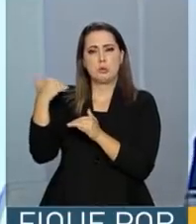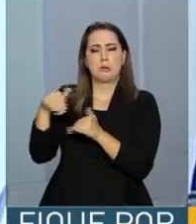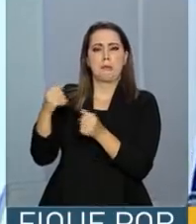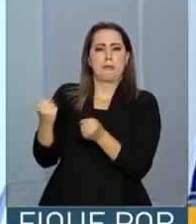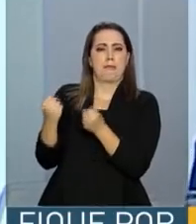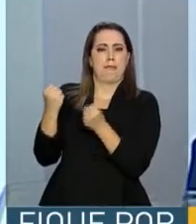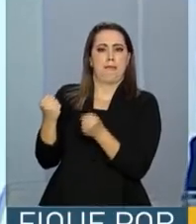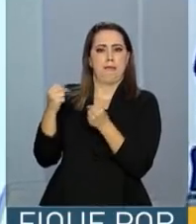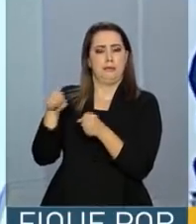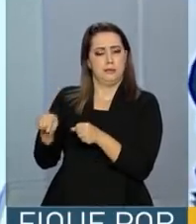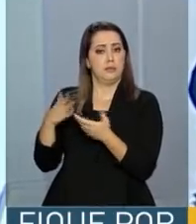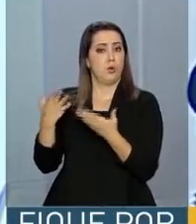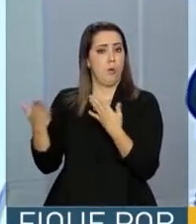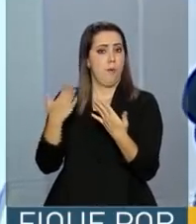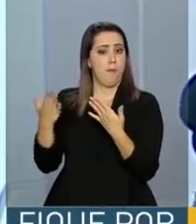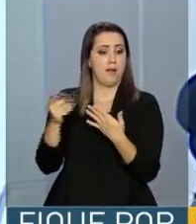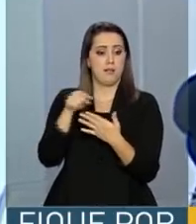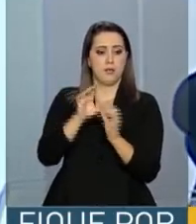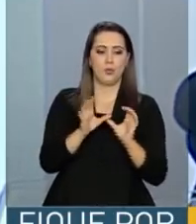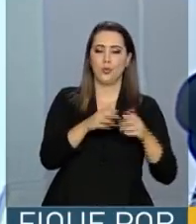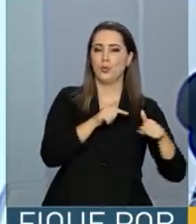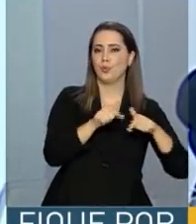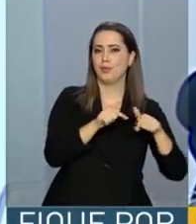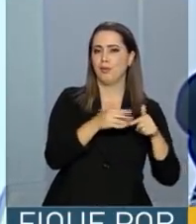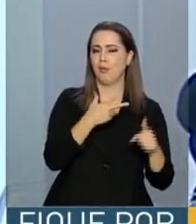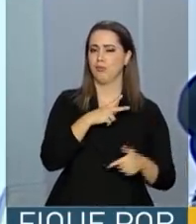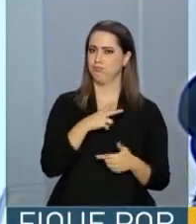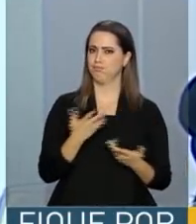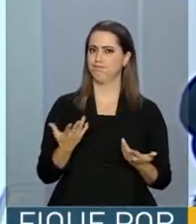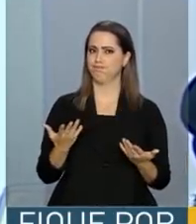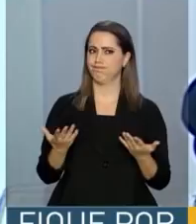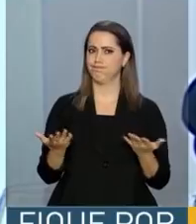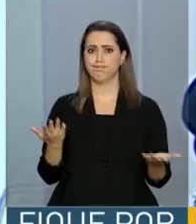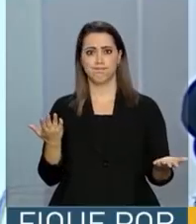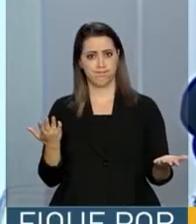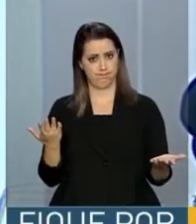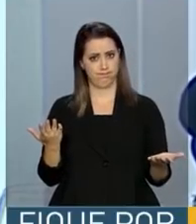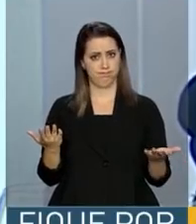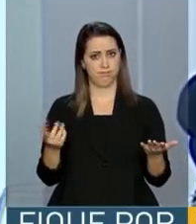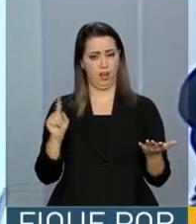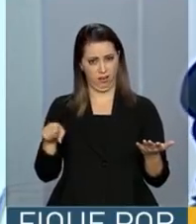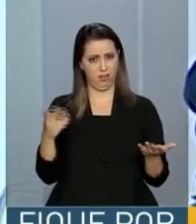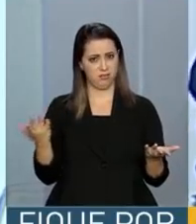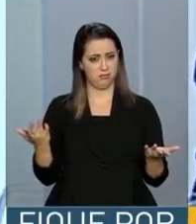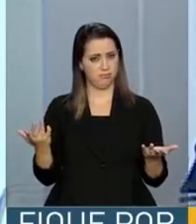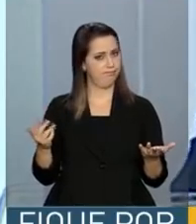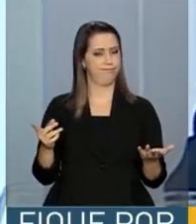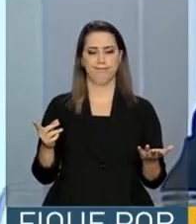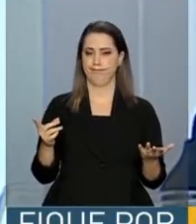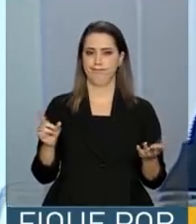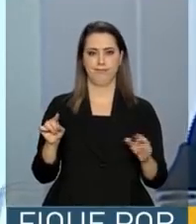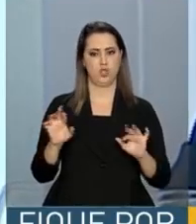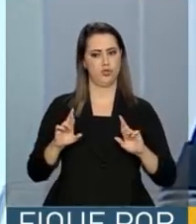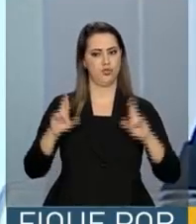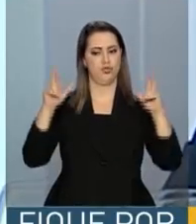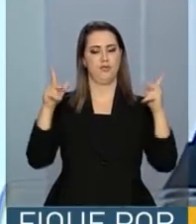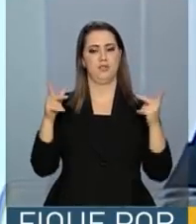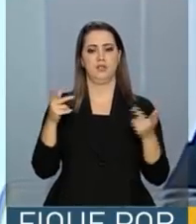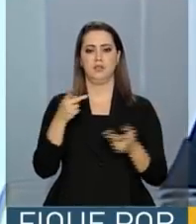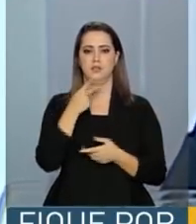mais pesado do que aquele que está na iniciativa privada absolutamente não até se eu quisesse fazer